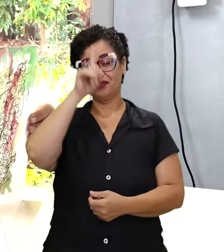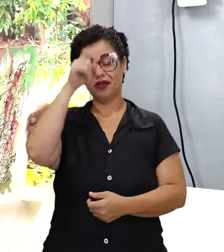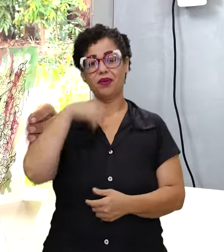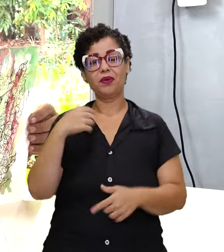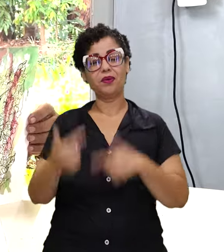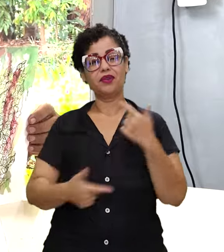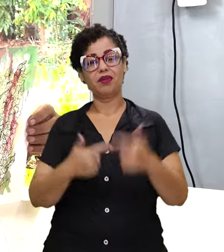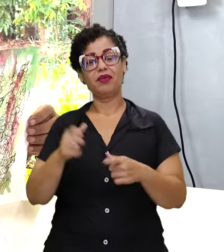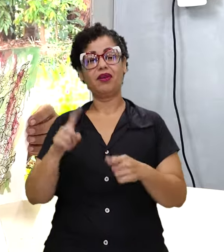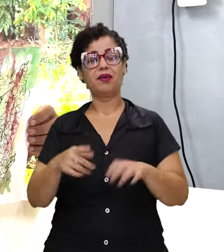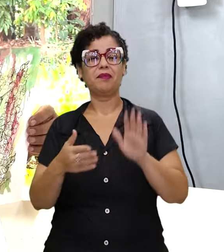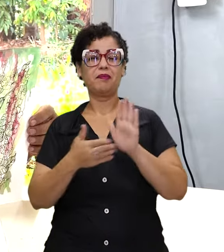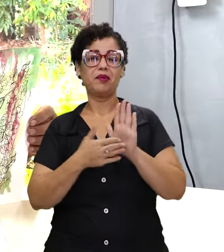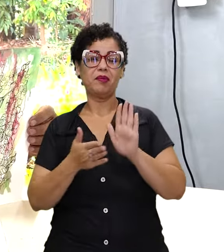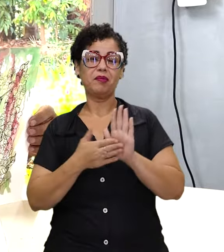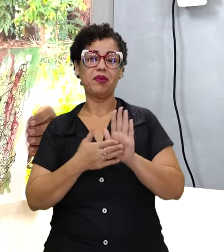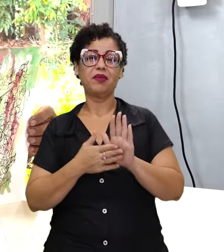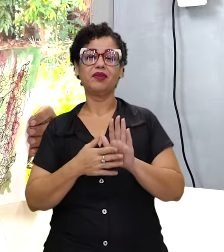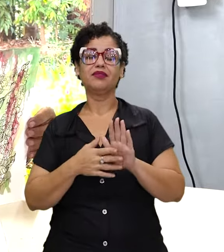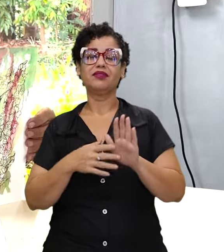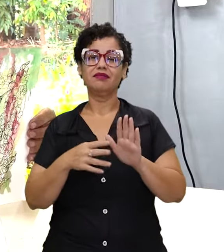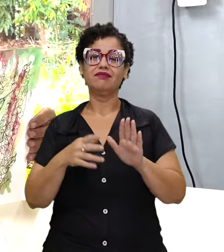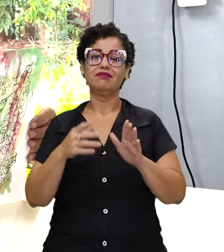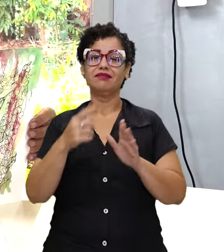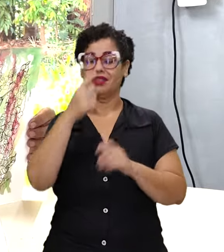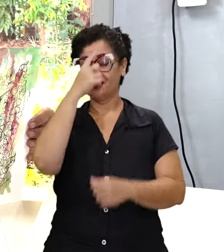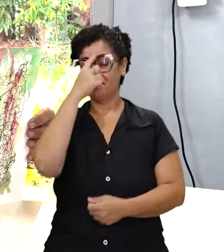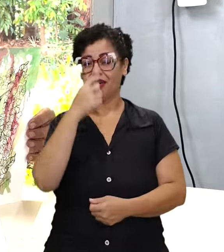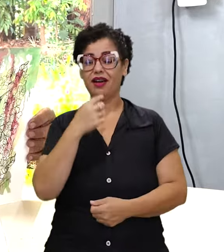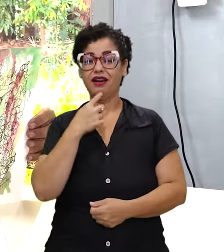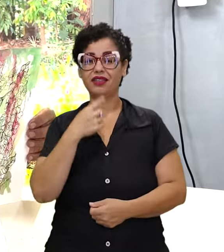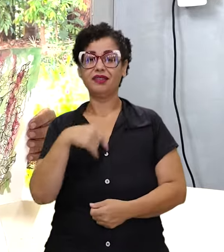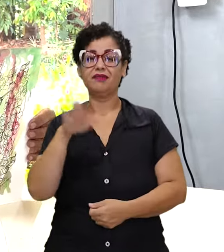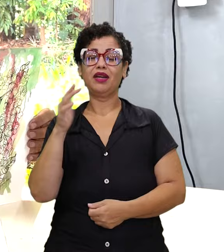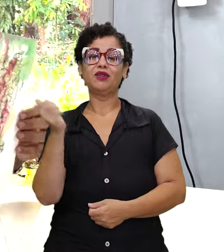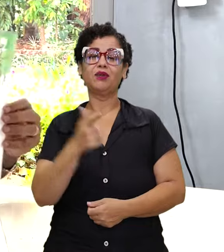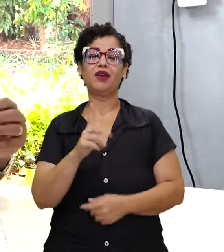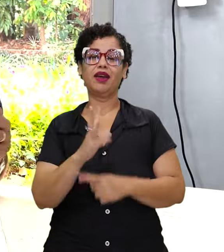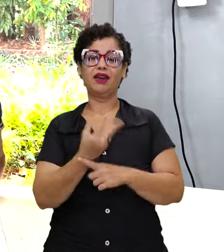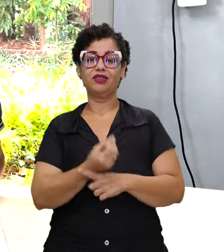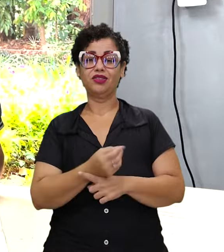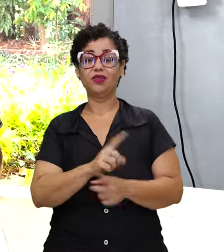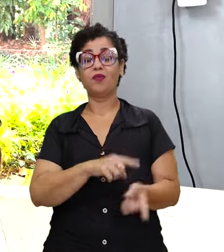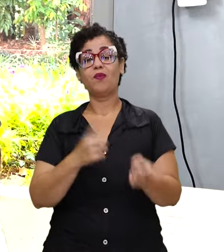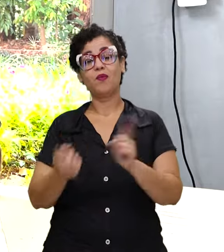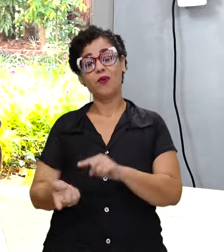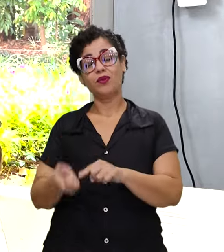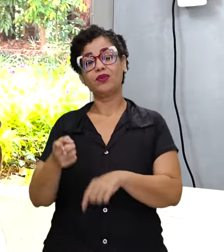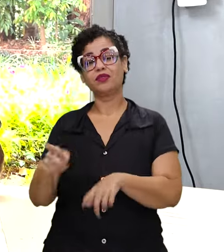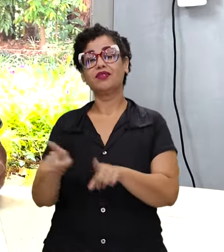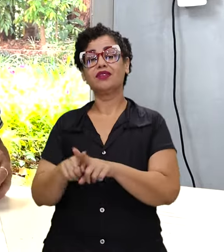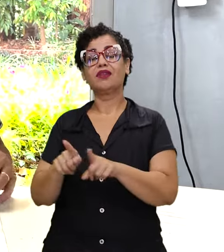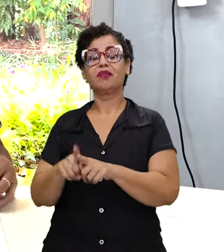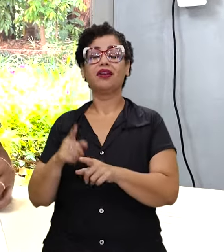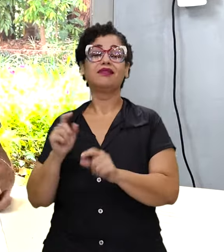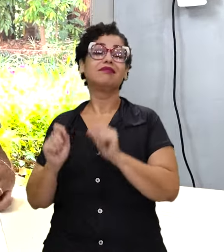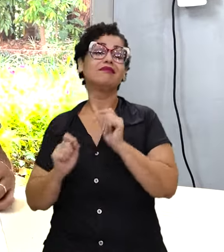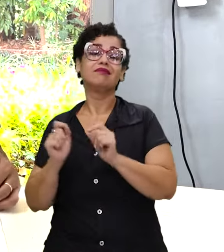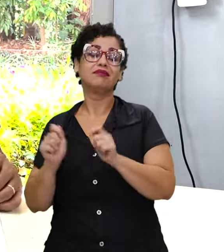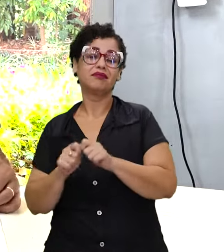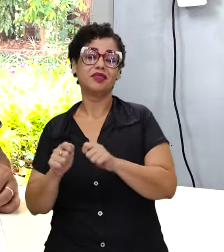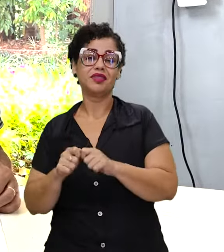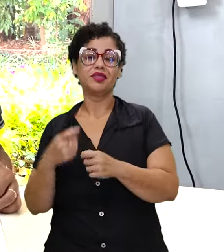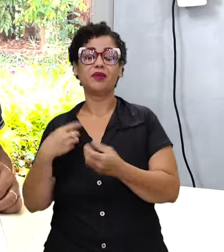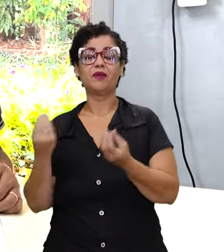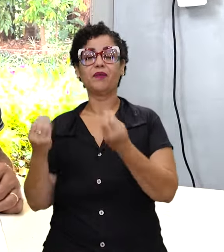trabalhei, uma proposta mais de ilustração do que um trabalho artístico. E aqui também, o que que eu fiz? Eu